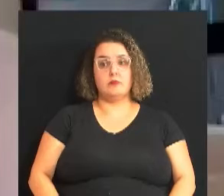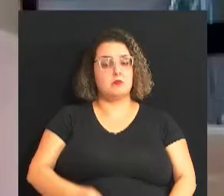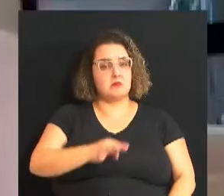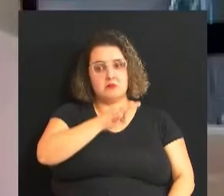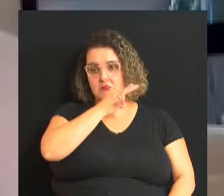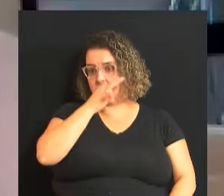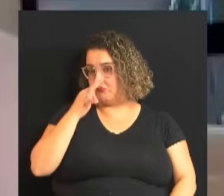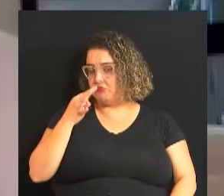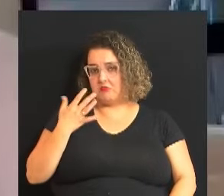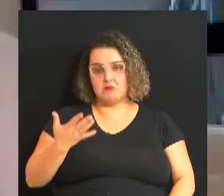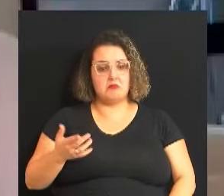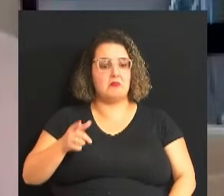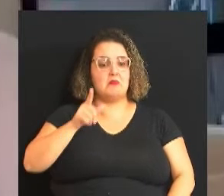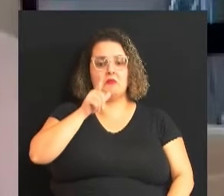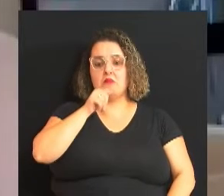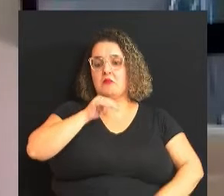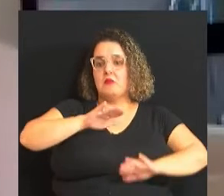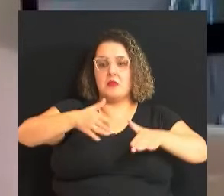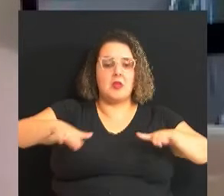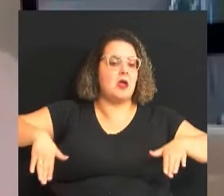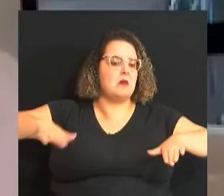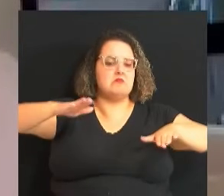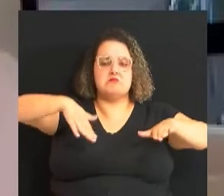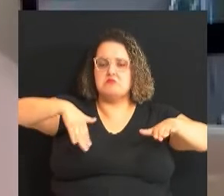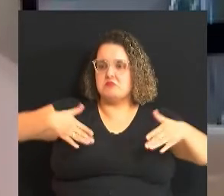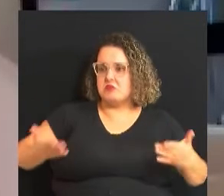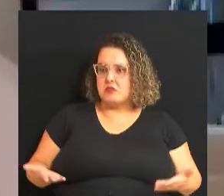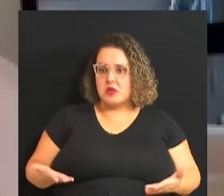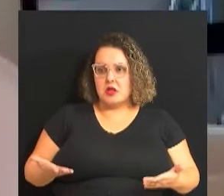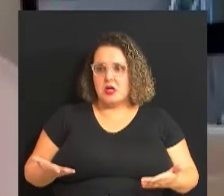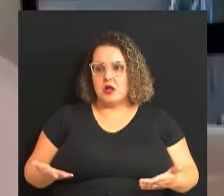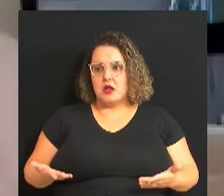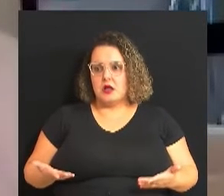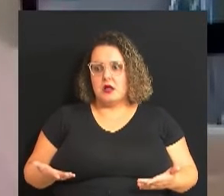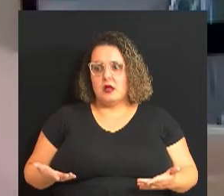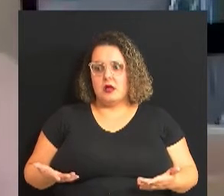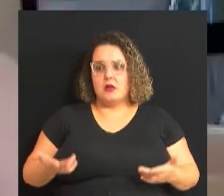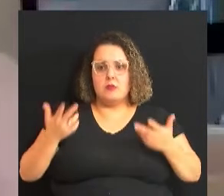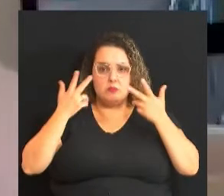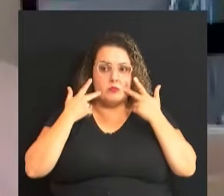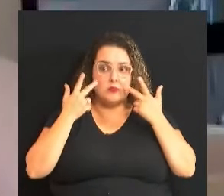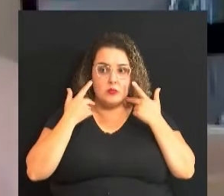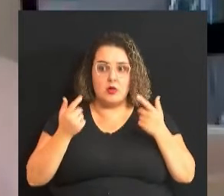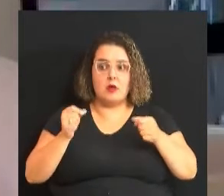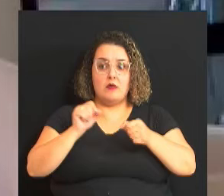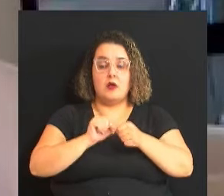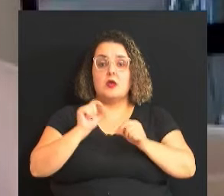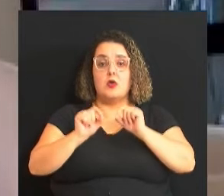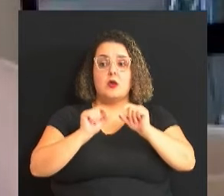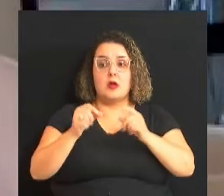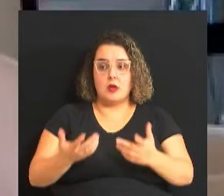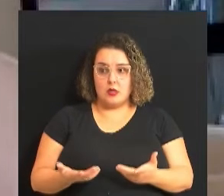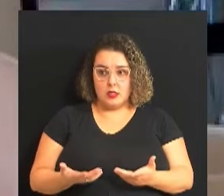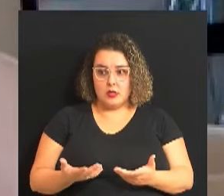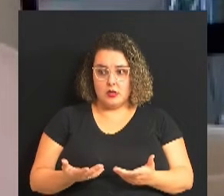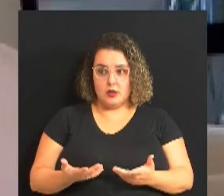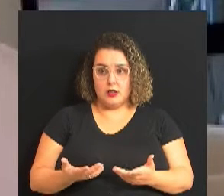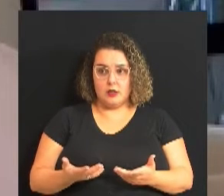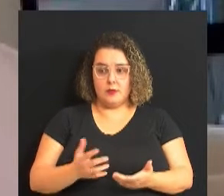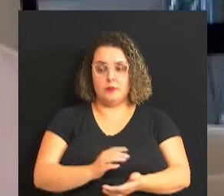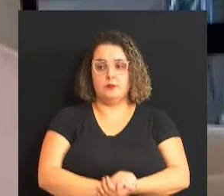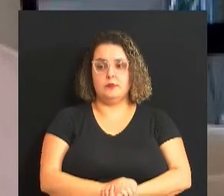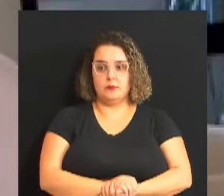Perfeitamente, pode ir à praia, pode ir à piscina. Normalmente essas pessoas fazem o seguinte, elas pegam